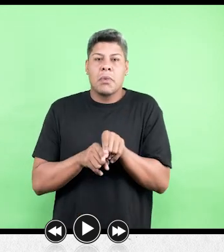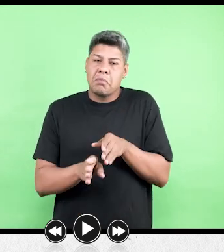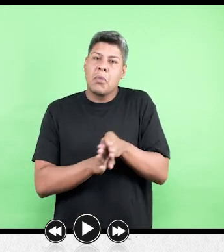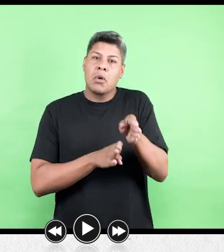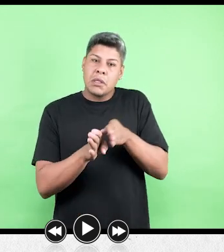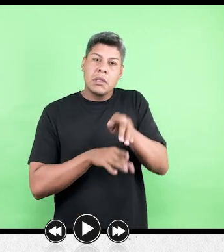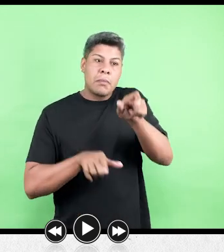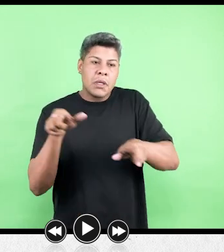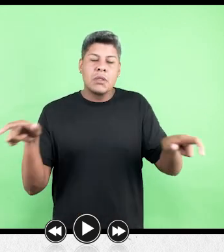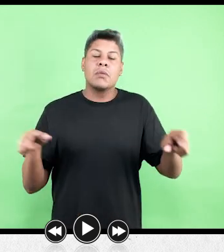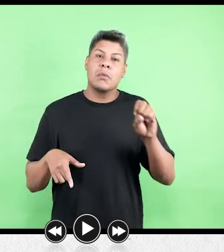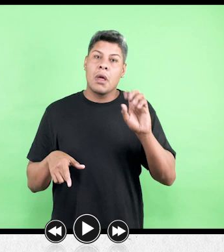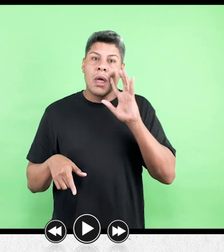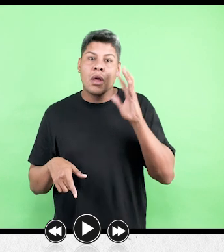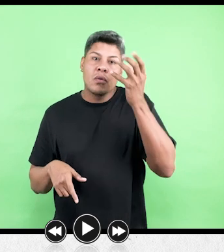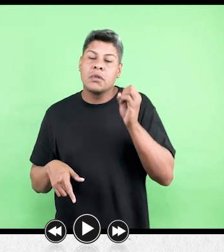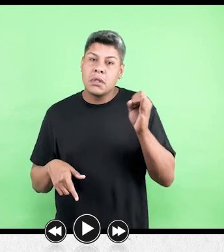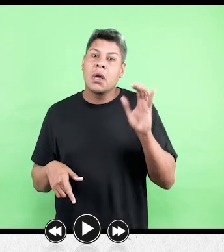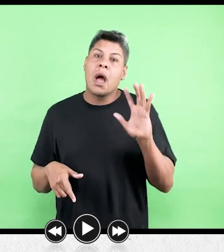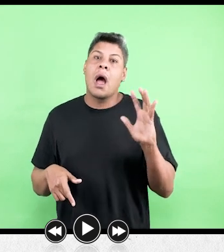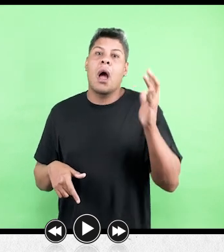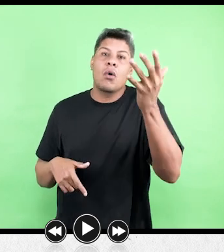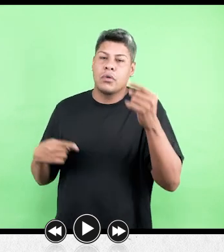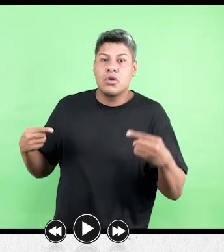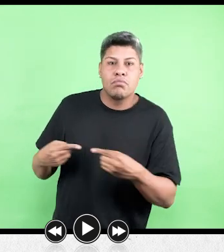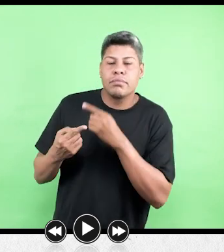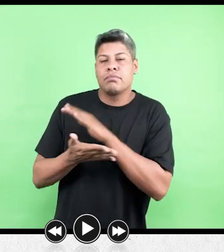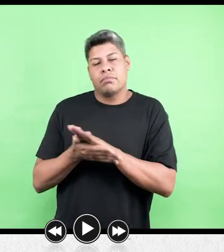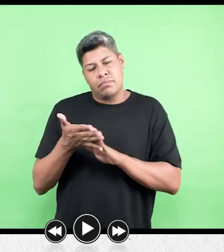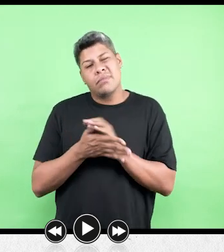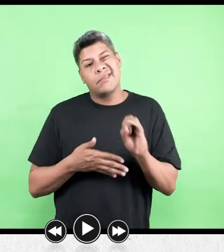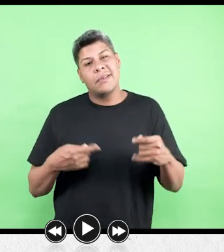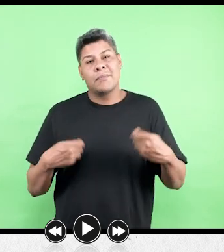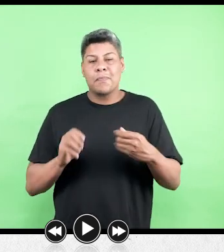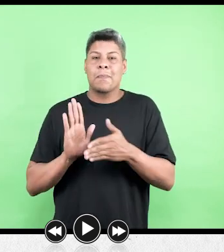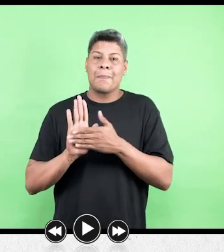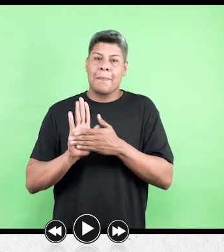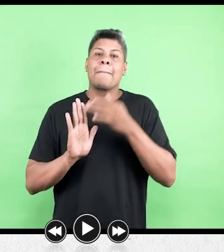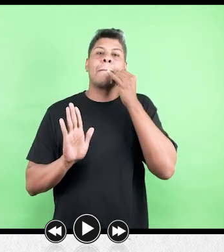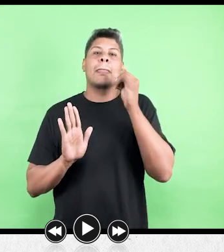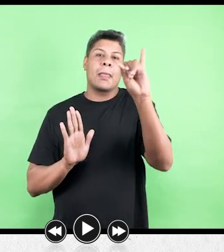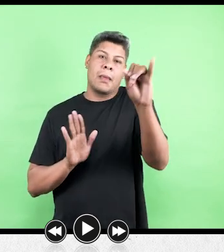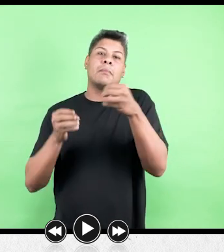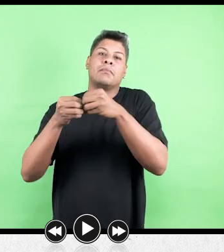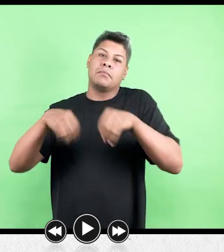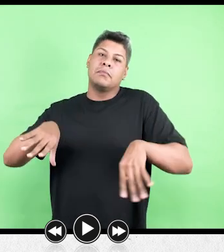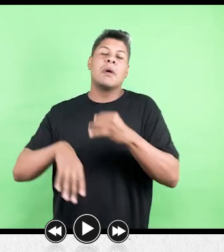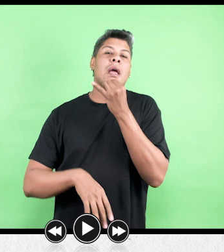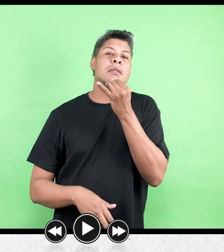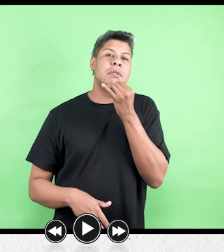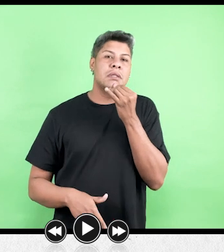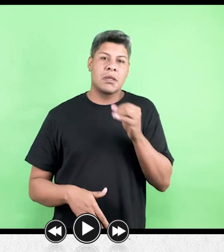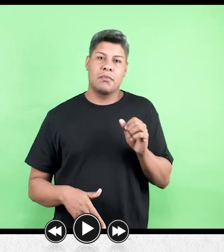prestador para a tomada de providências devido a possíveis ocorrências de não conformidade, se necessário, e também propor medidas de prevenção, né? Como no caso